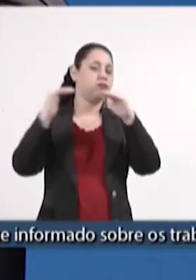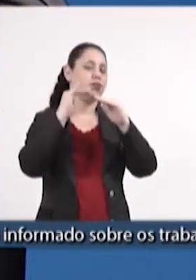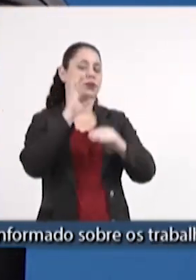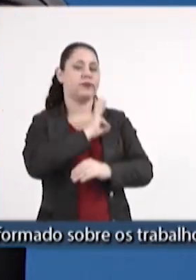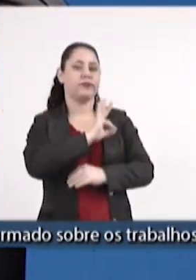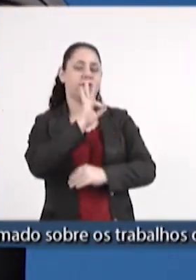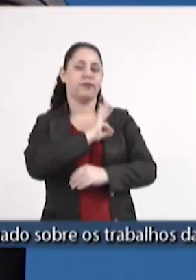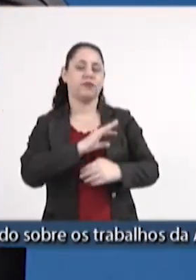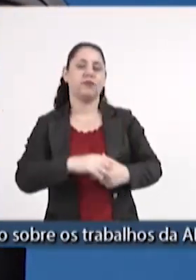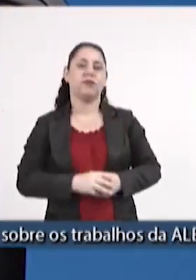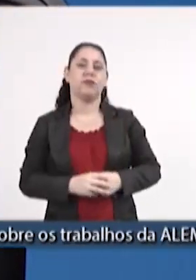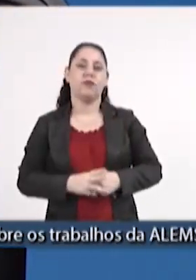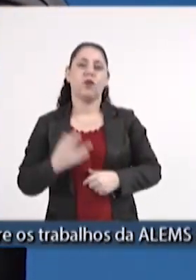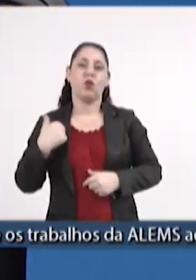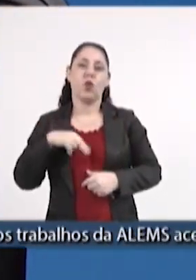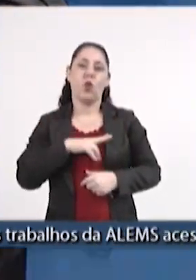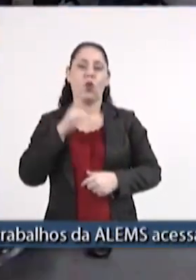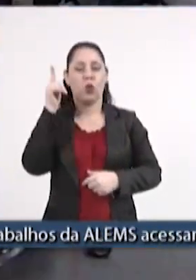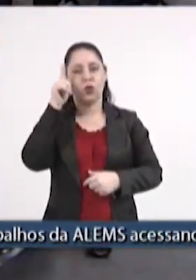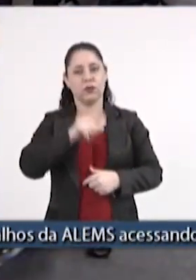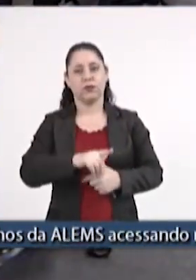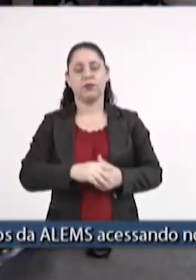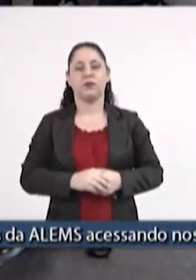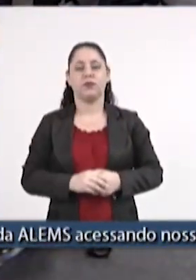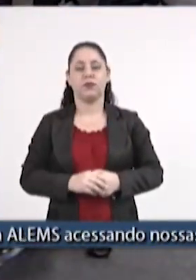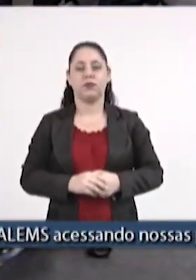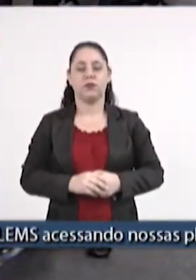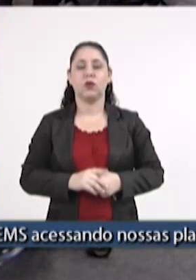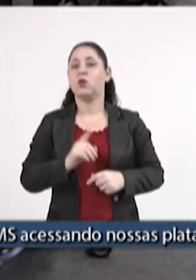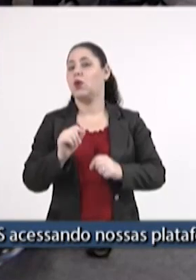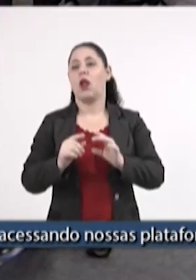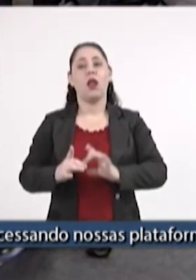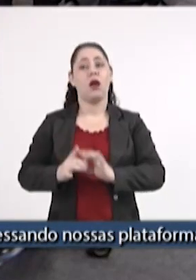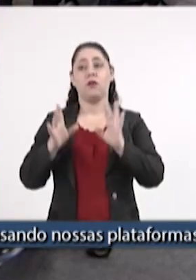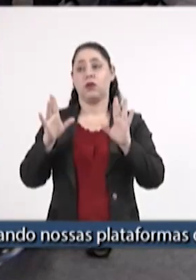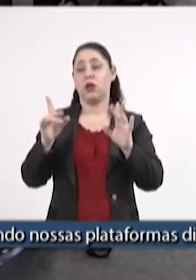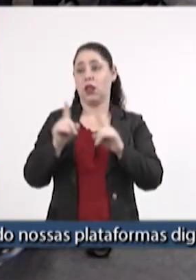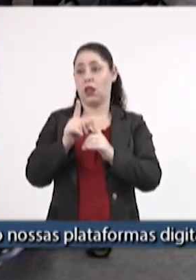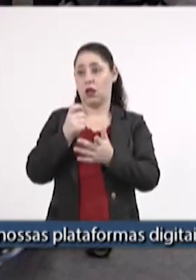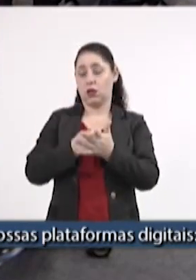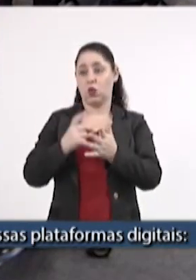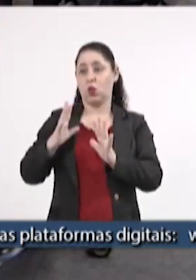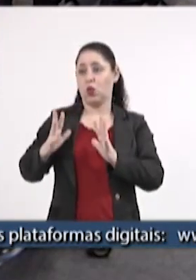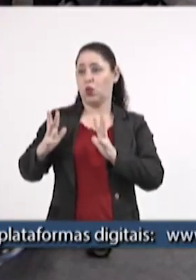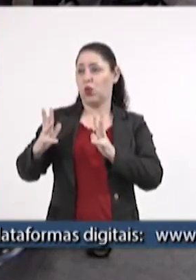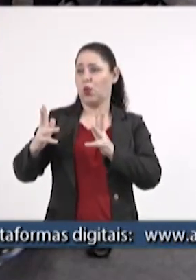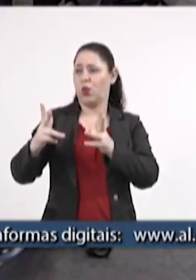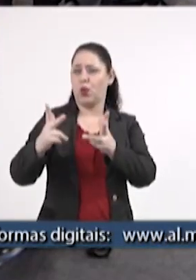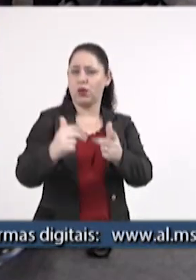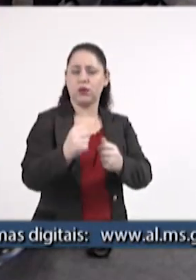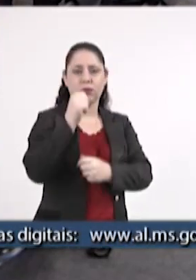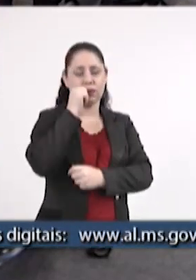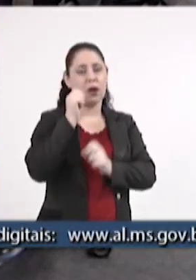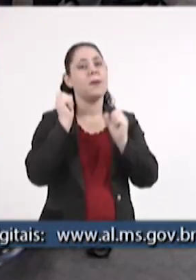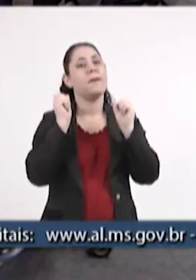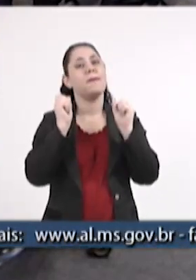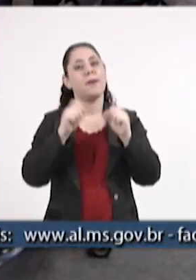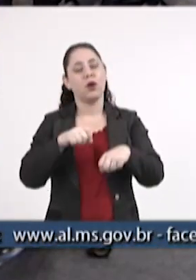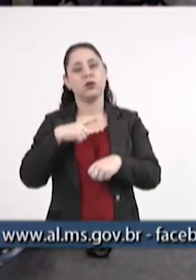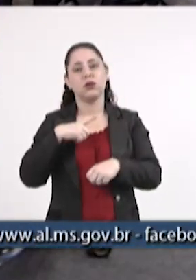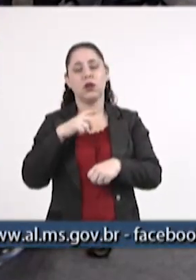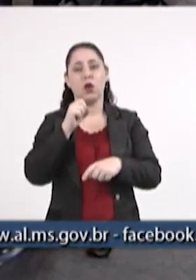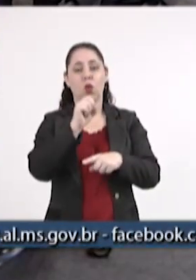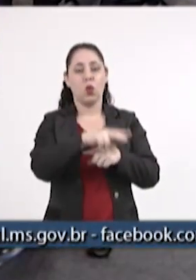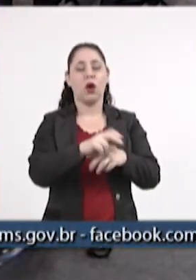salarial, que a gente conseguiu emancipar e garantir que todas as mulheres possam estar